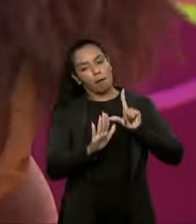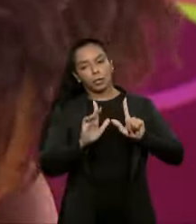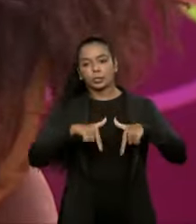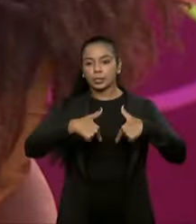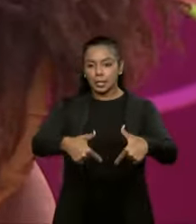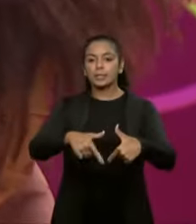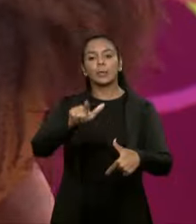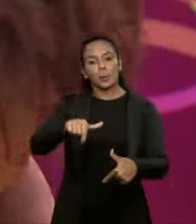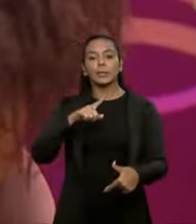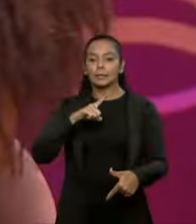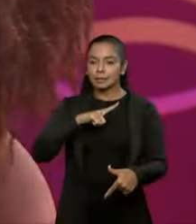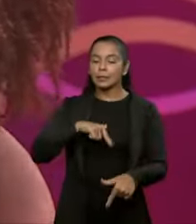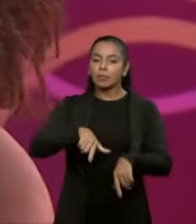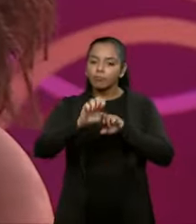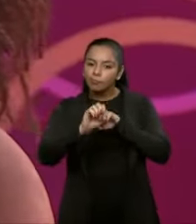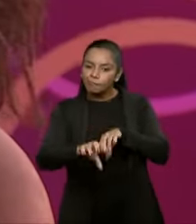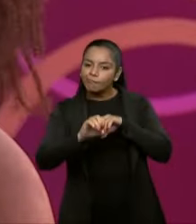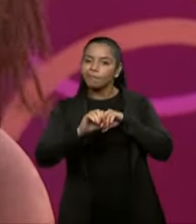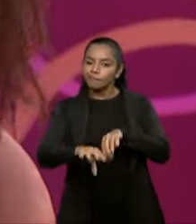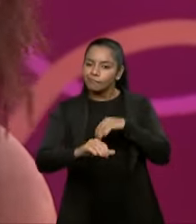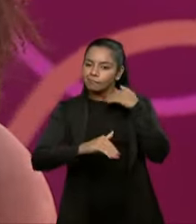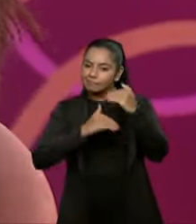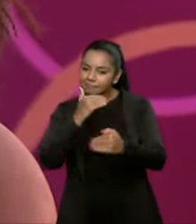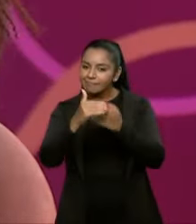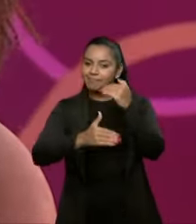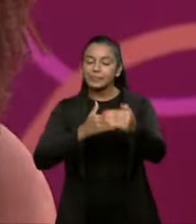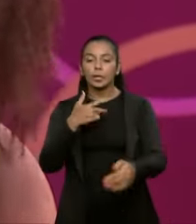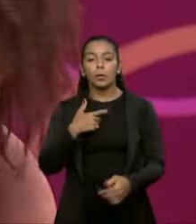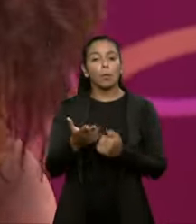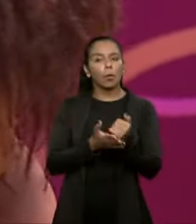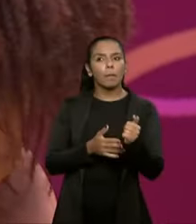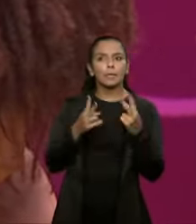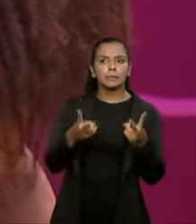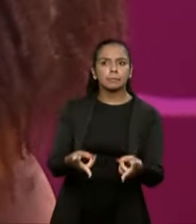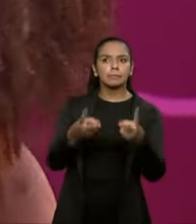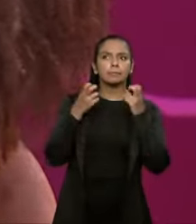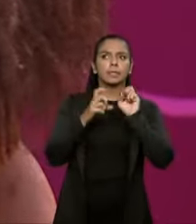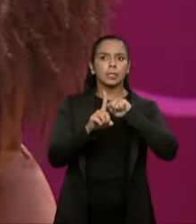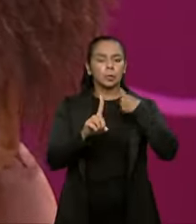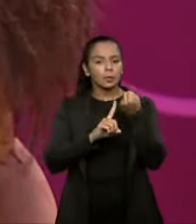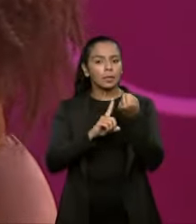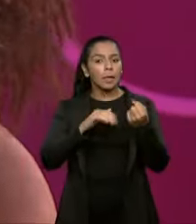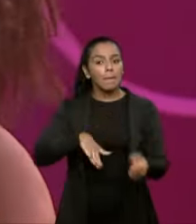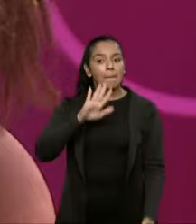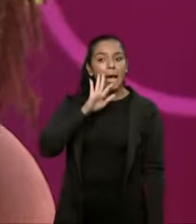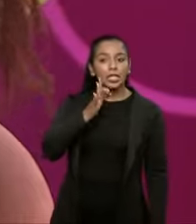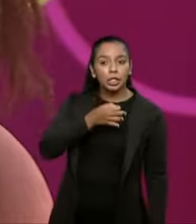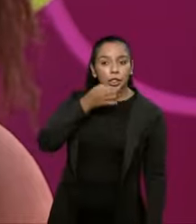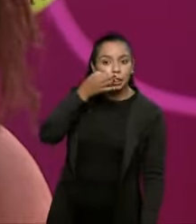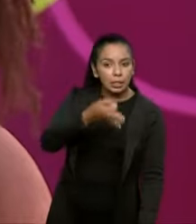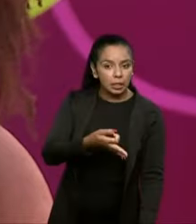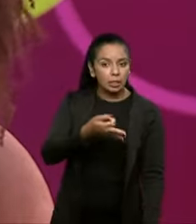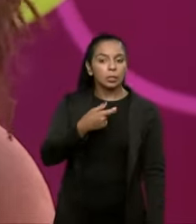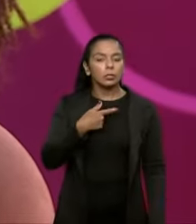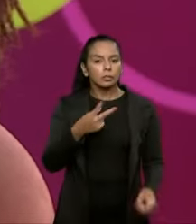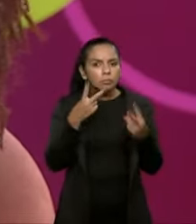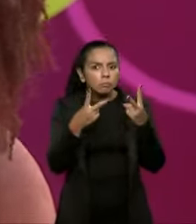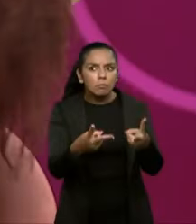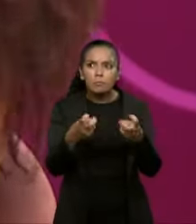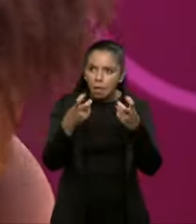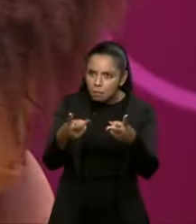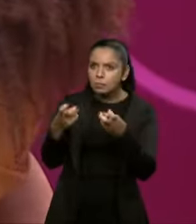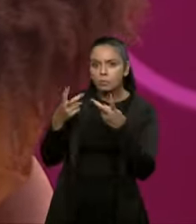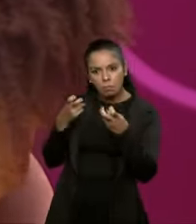vem esse letramento. Então, você começa a olhar a sociedade de uma forma mais crítica, perceber, aguçar mesmo a sua